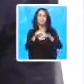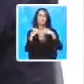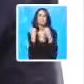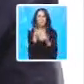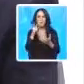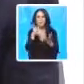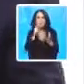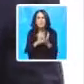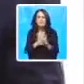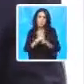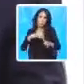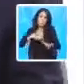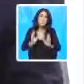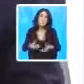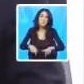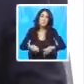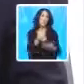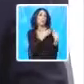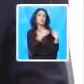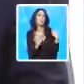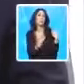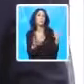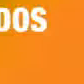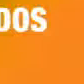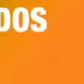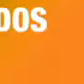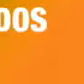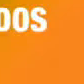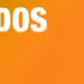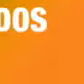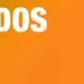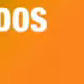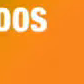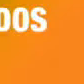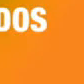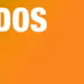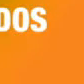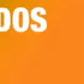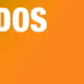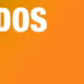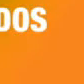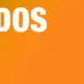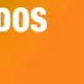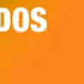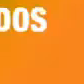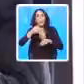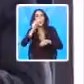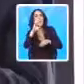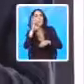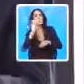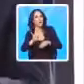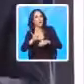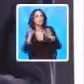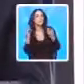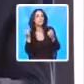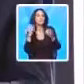mais necessitados, como o país hoje precisa. Portanto, e essa é uma responsabilidade que, sobretudo, eu tenho. O PSD vai proteger os mais desfavorecidos. Nós